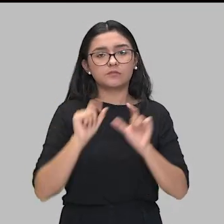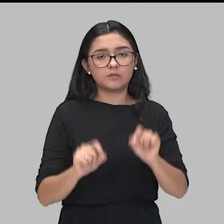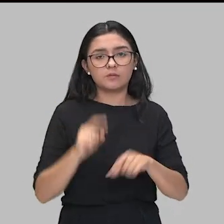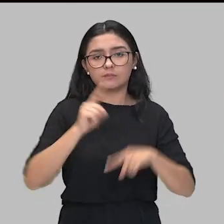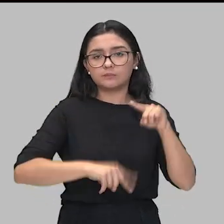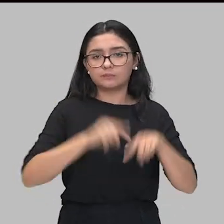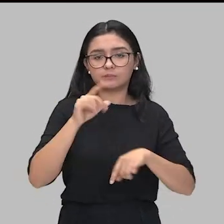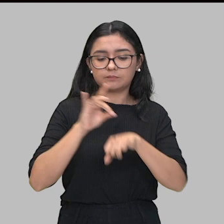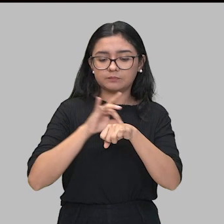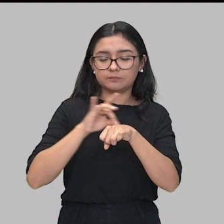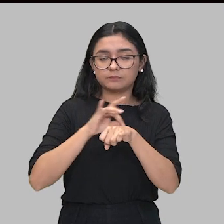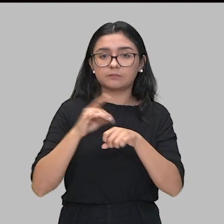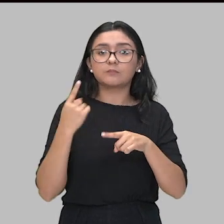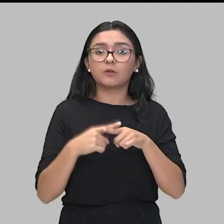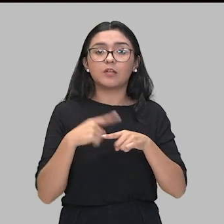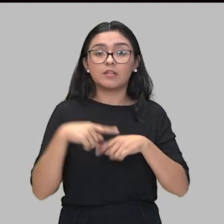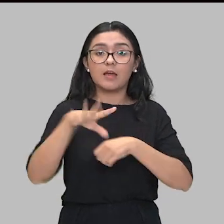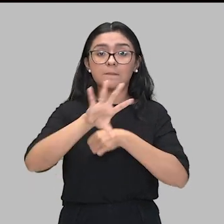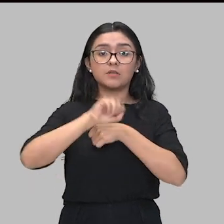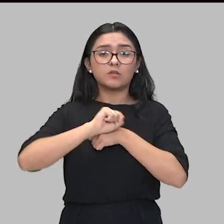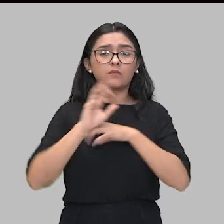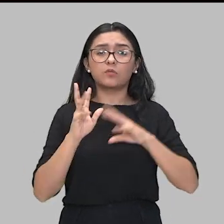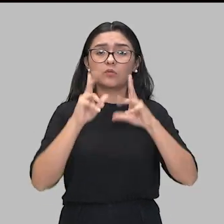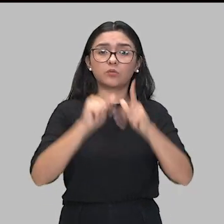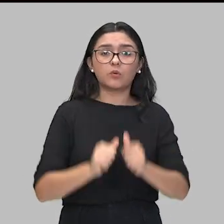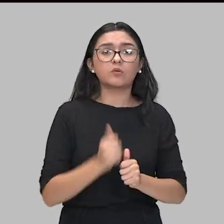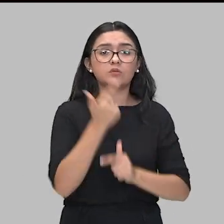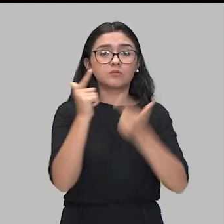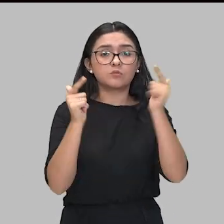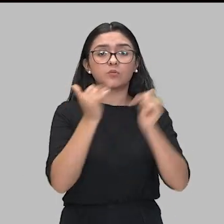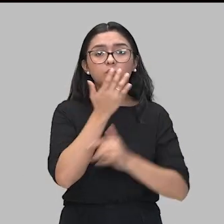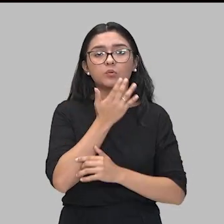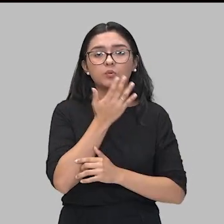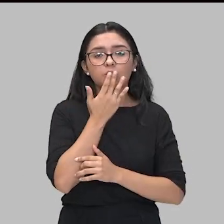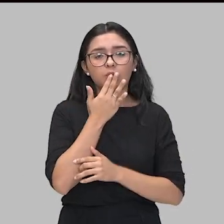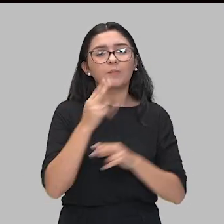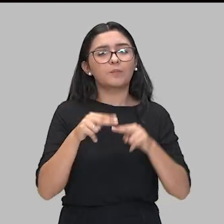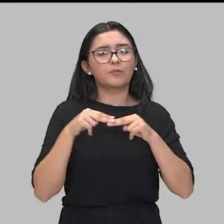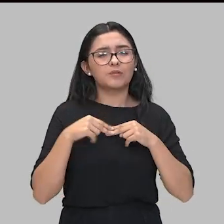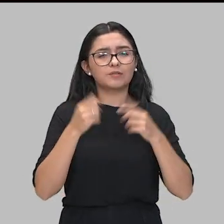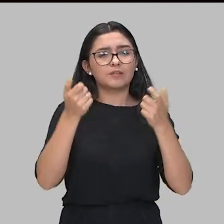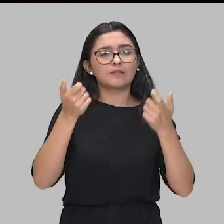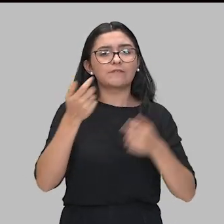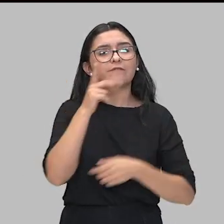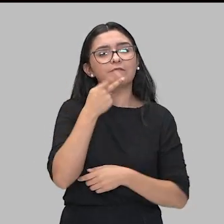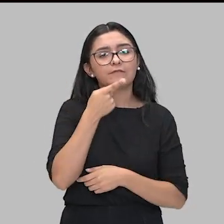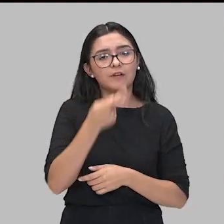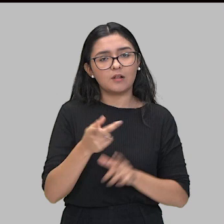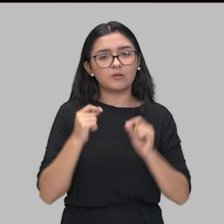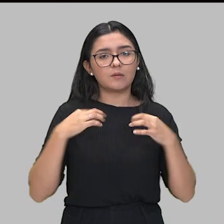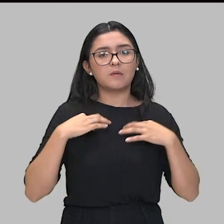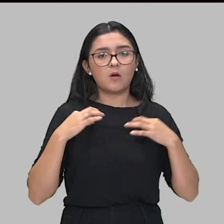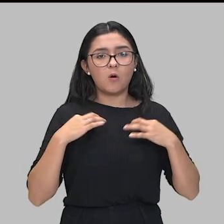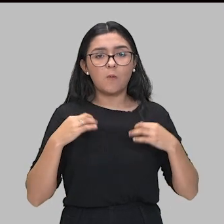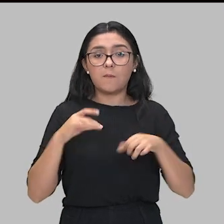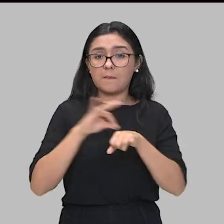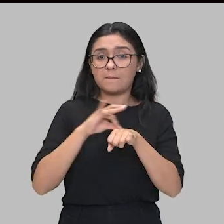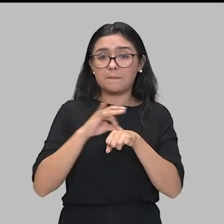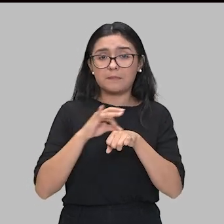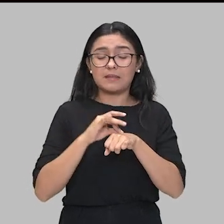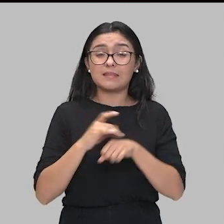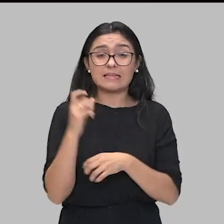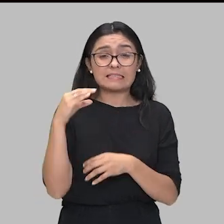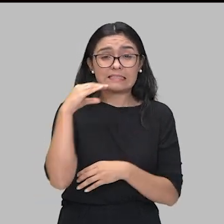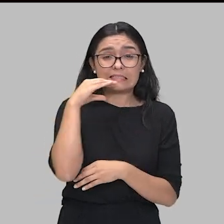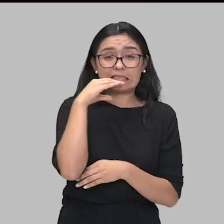objeto ele é preto porque ele absorve todas as cores. É por isso que dizem que uma camisa preta ela esquenta mais no